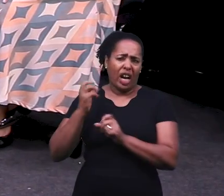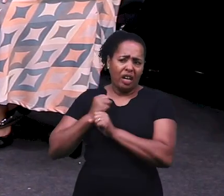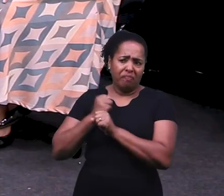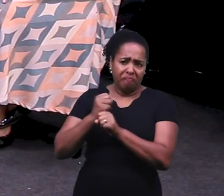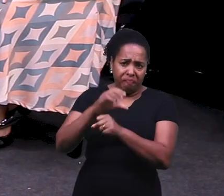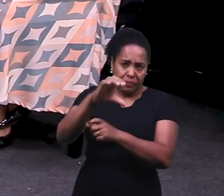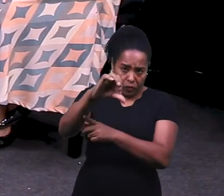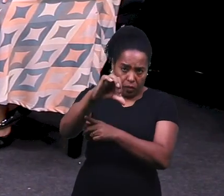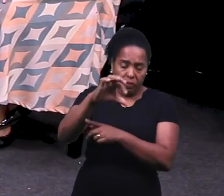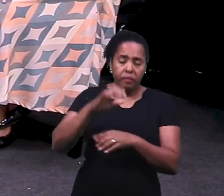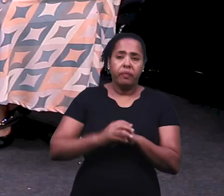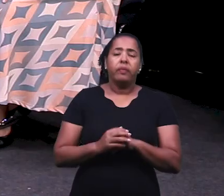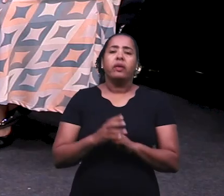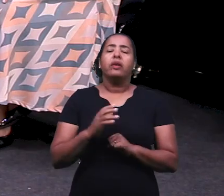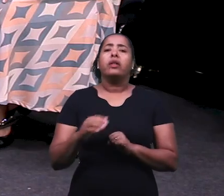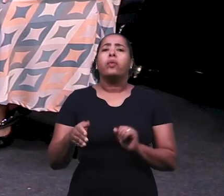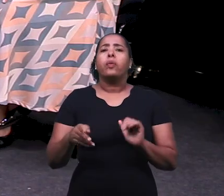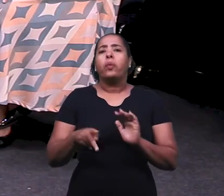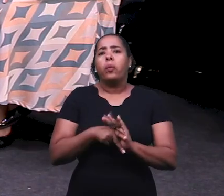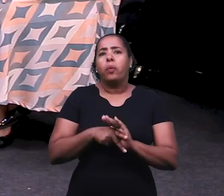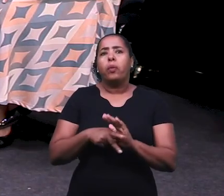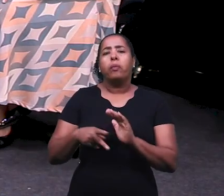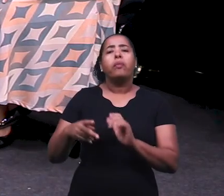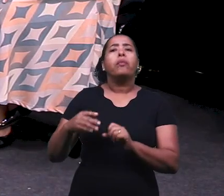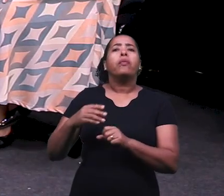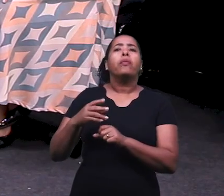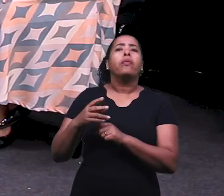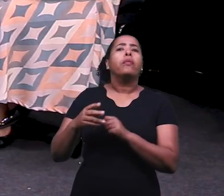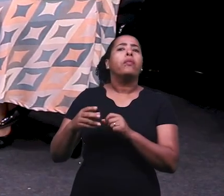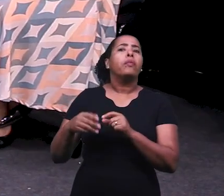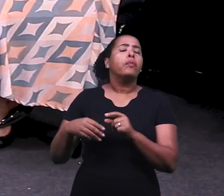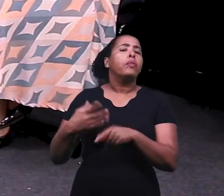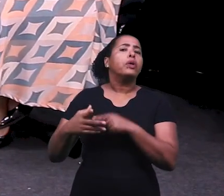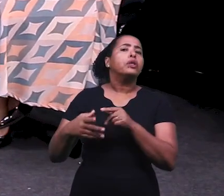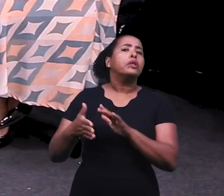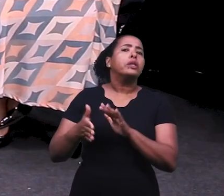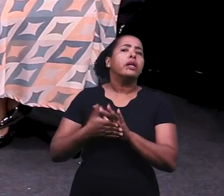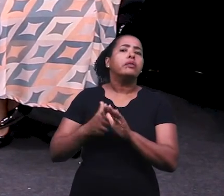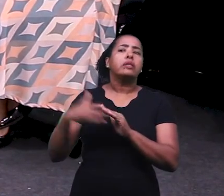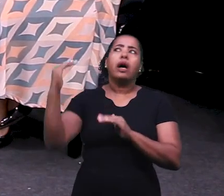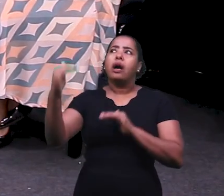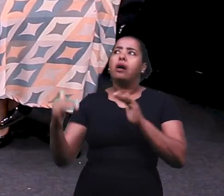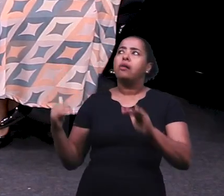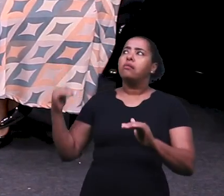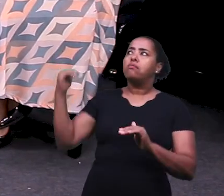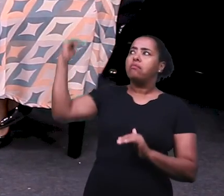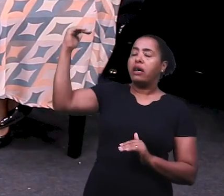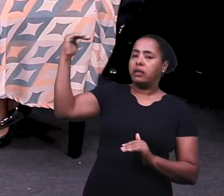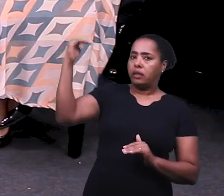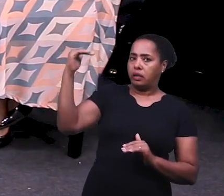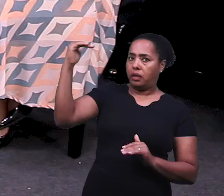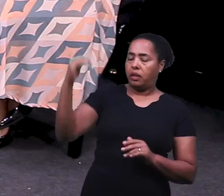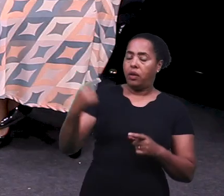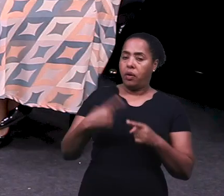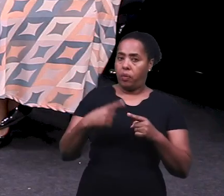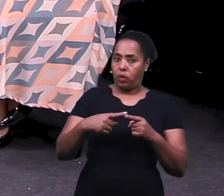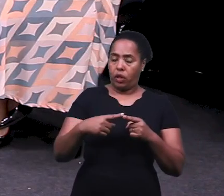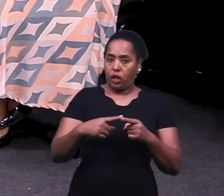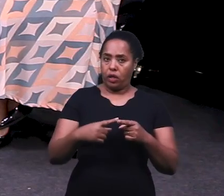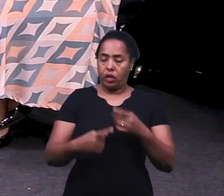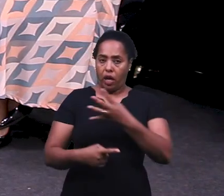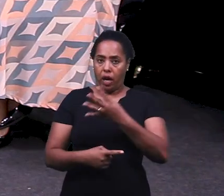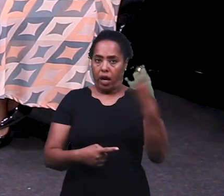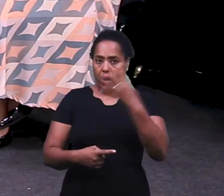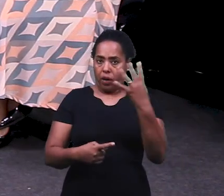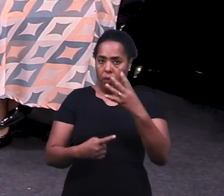falou, esse é um projeto de 9 anos. O projeto ele está acima das pessoas.